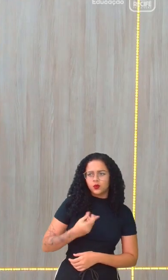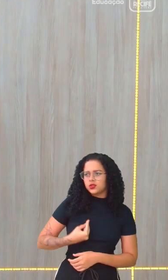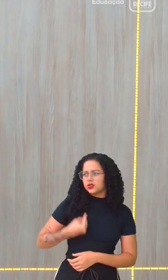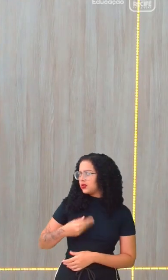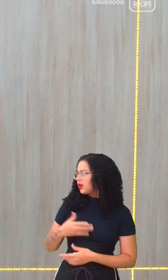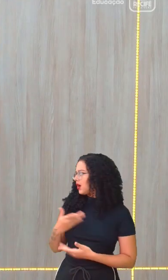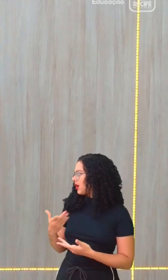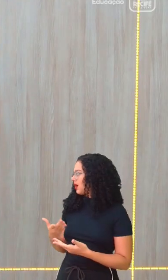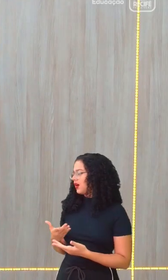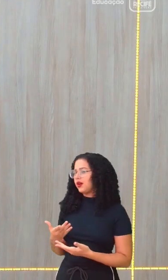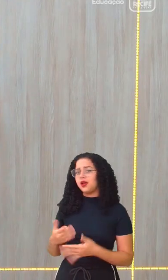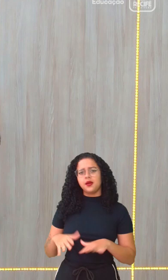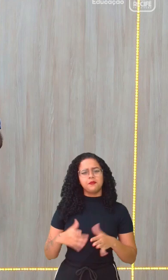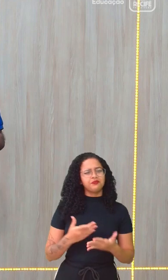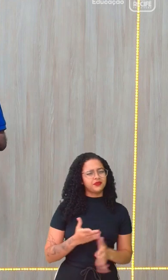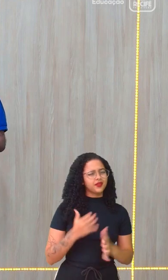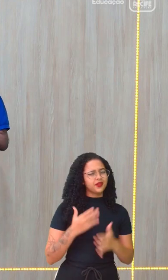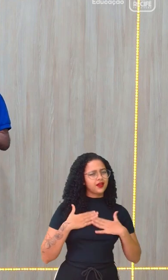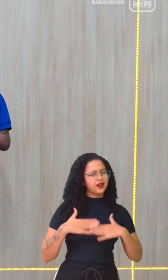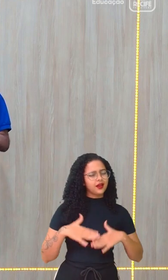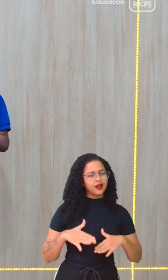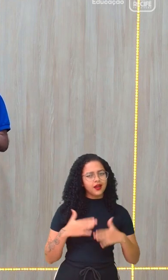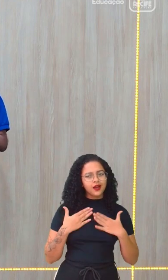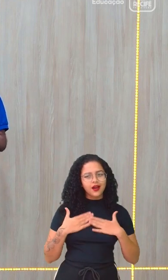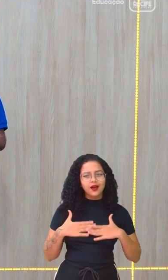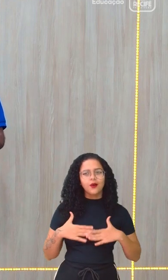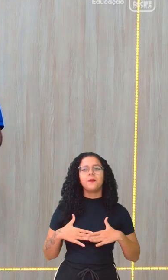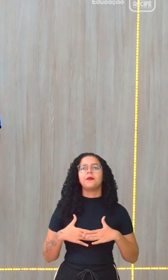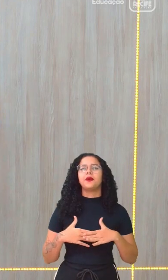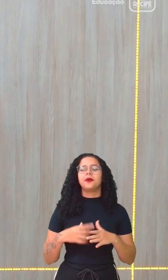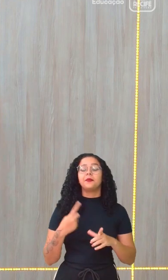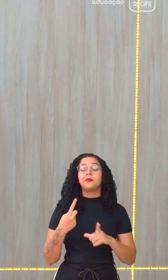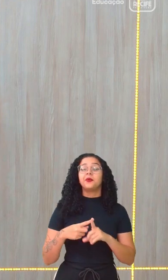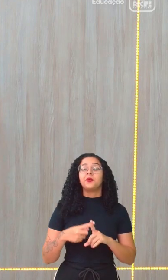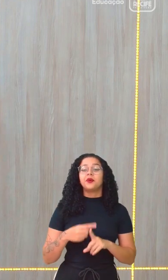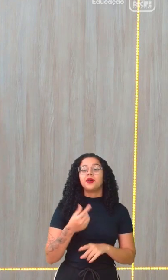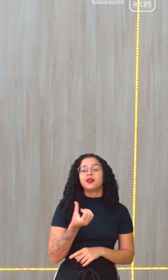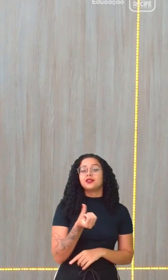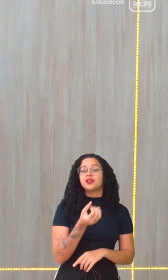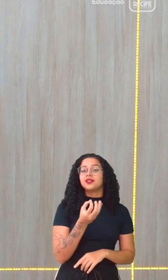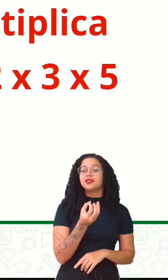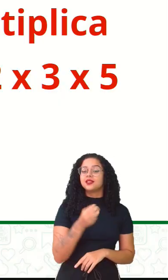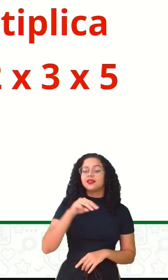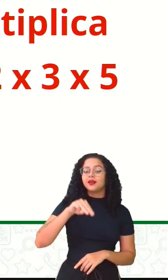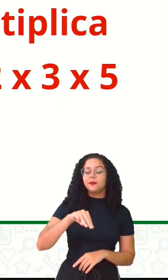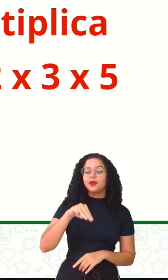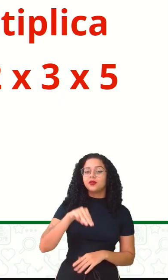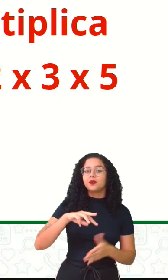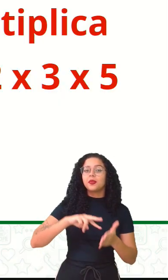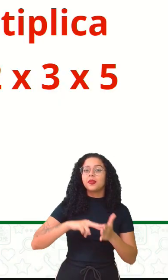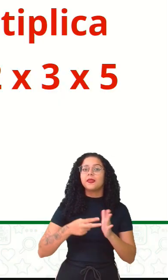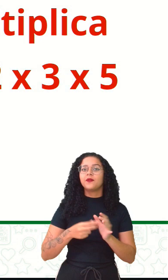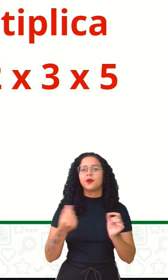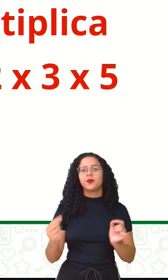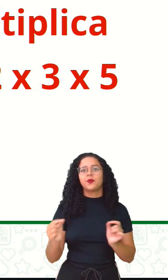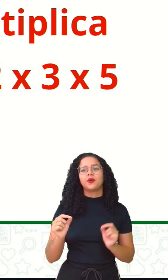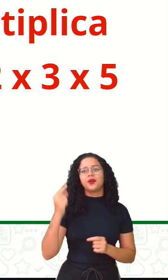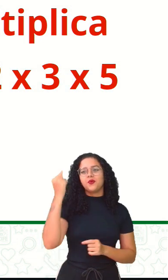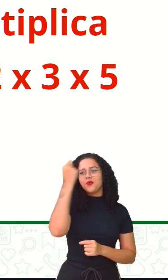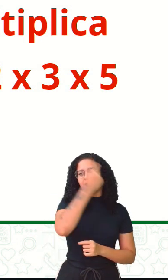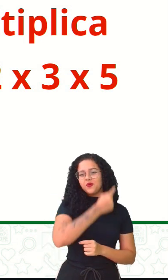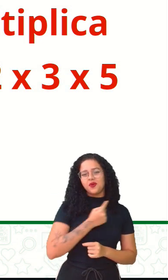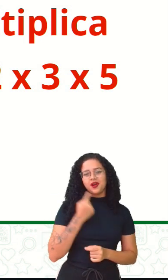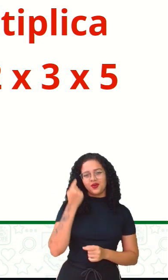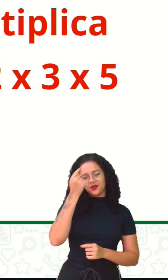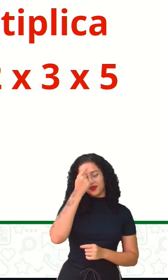Ricardinho, e agora? Não tem aqui. Calma, calma, que você tem uma opção aí que é equivalente a